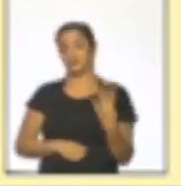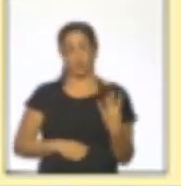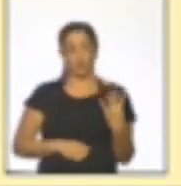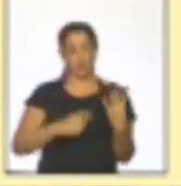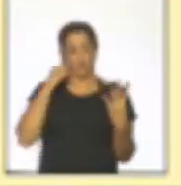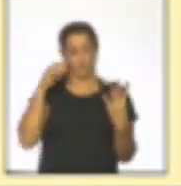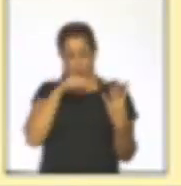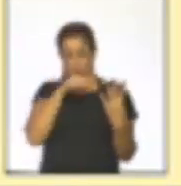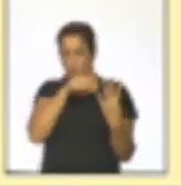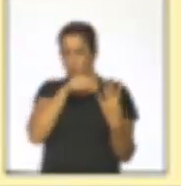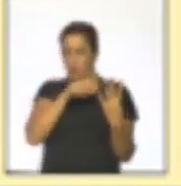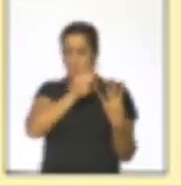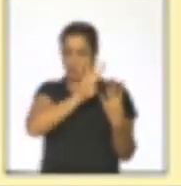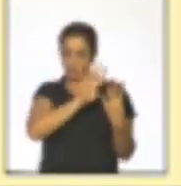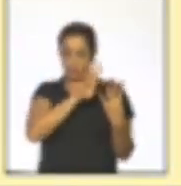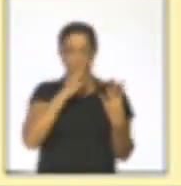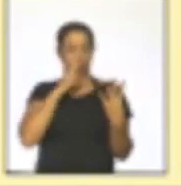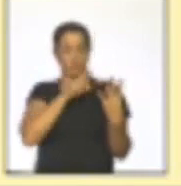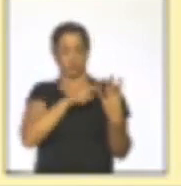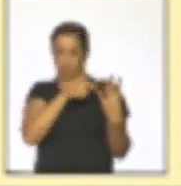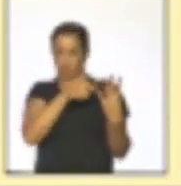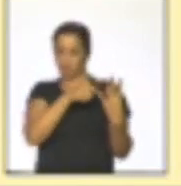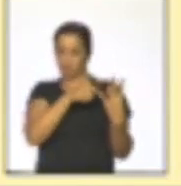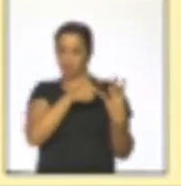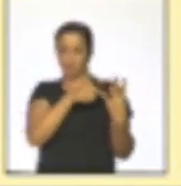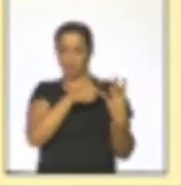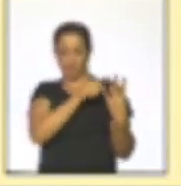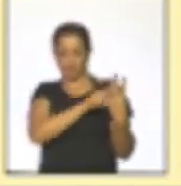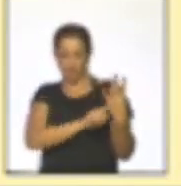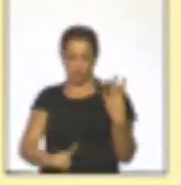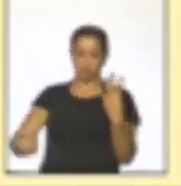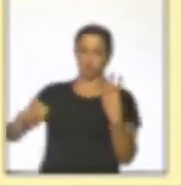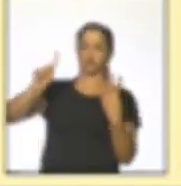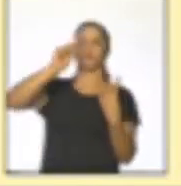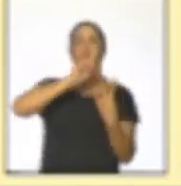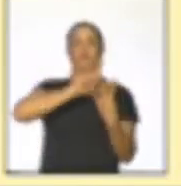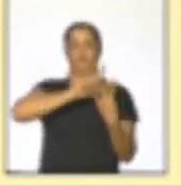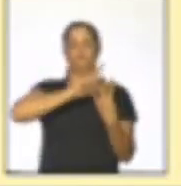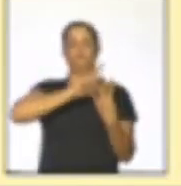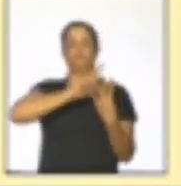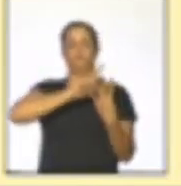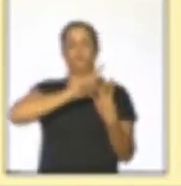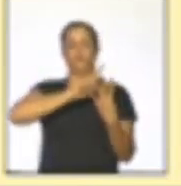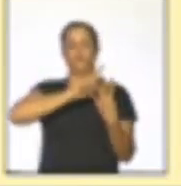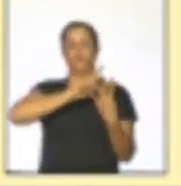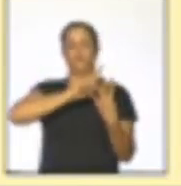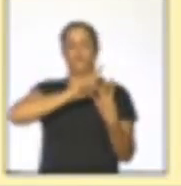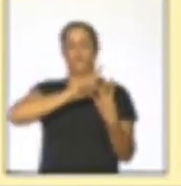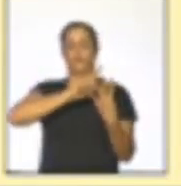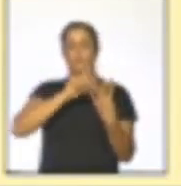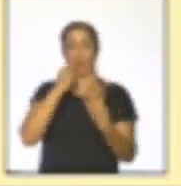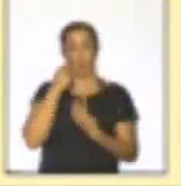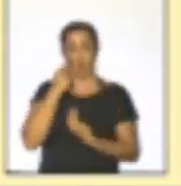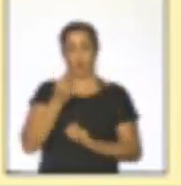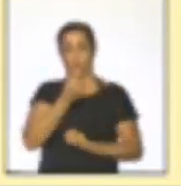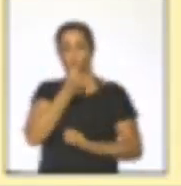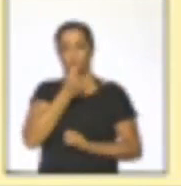esse 4 aqui, ó, que é o resultado? Ele vai subir. Ele vem para cá, ó.